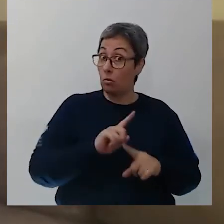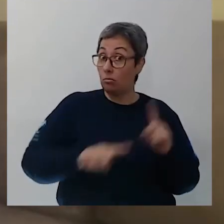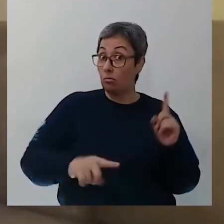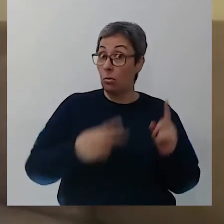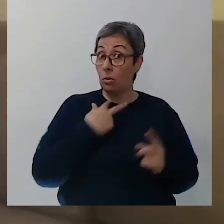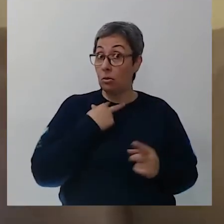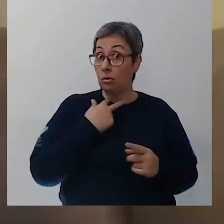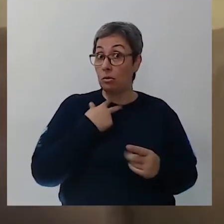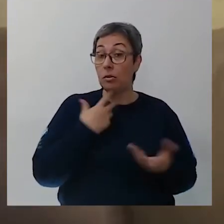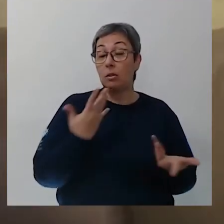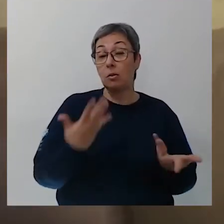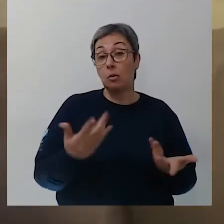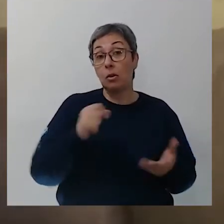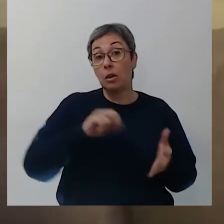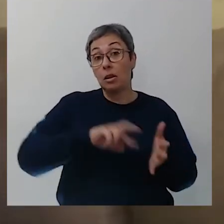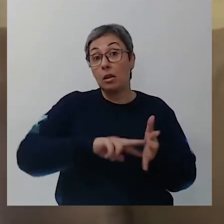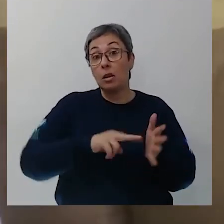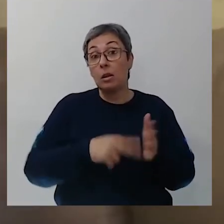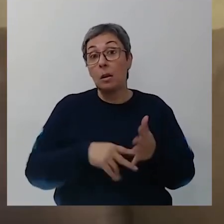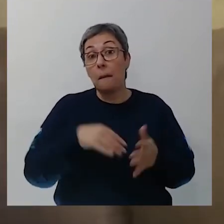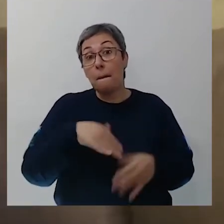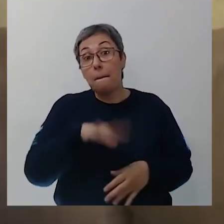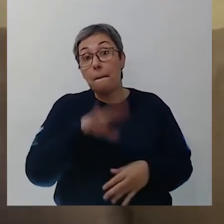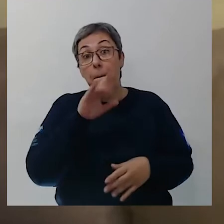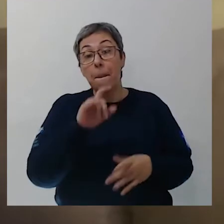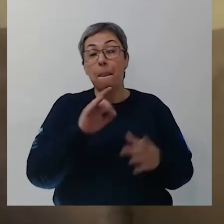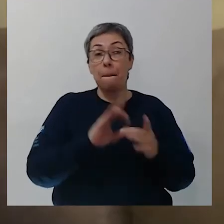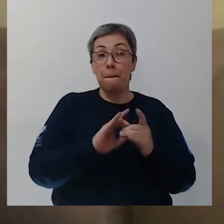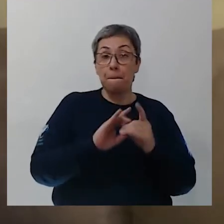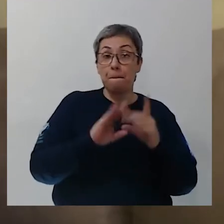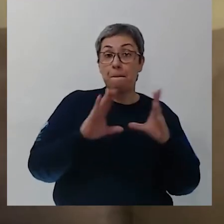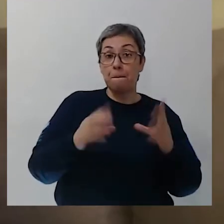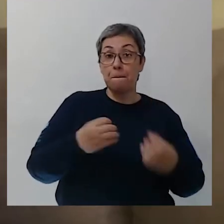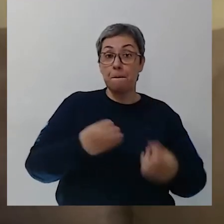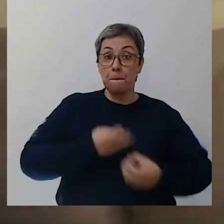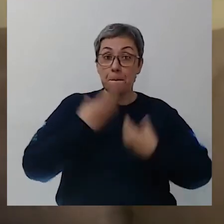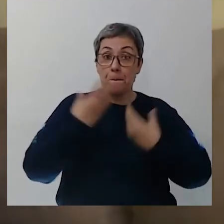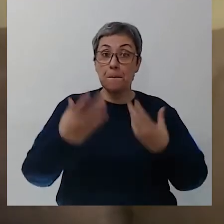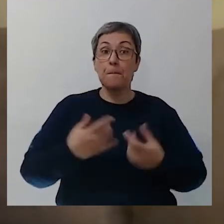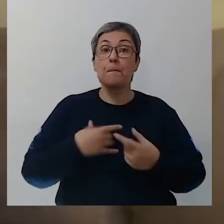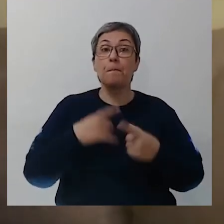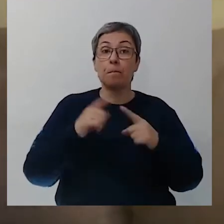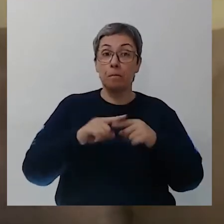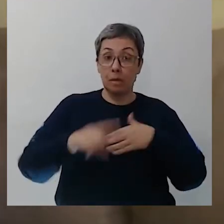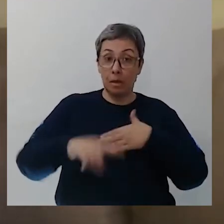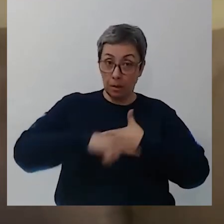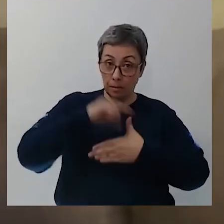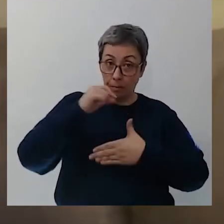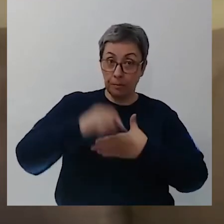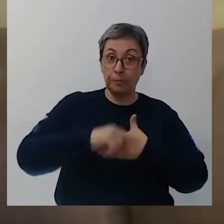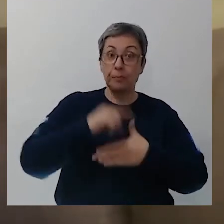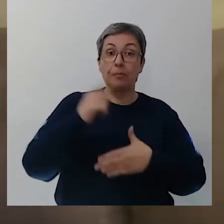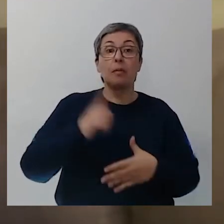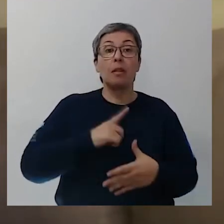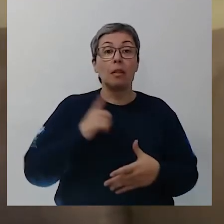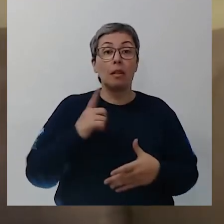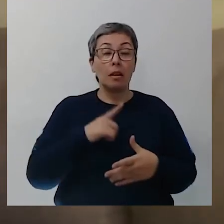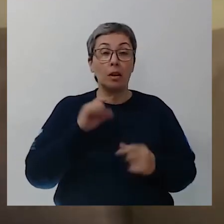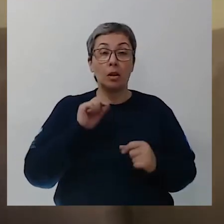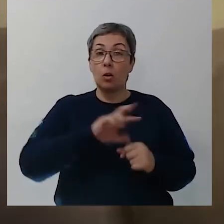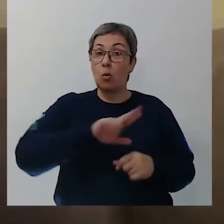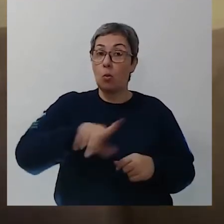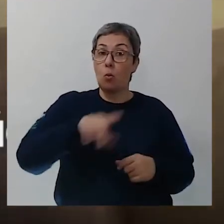Brasil, por exemplo. Isso significa que, por mais que o direito à liberdade de expressão seja uma garantia constitucional no nosso